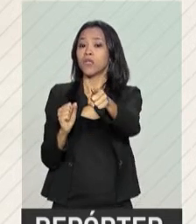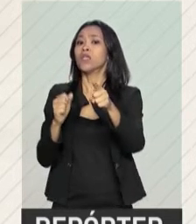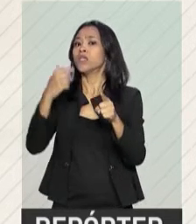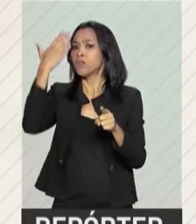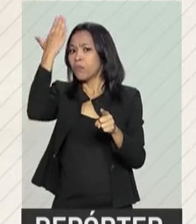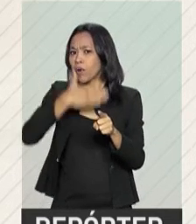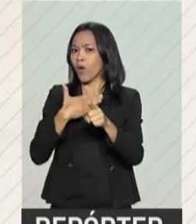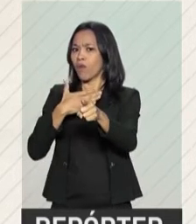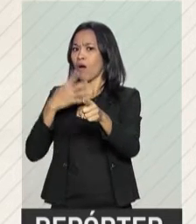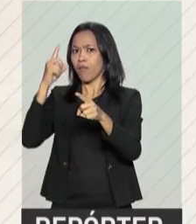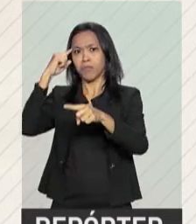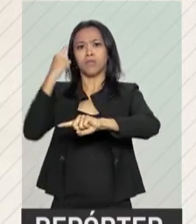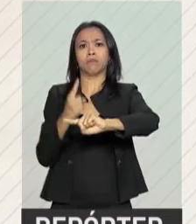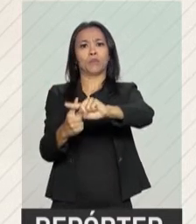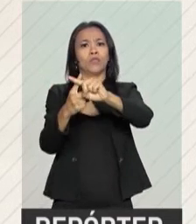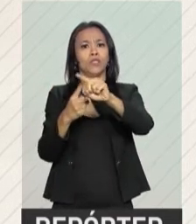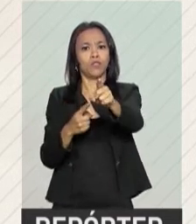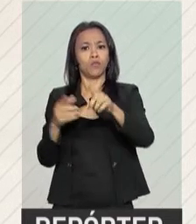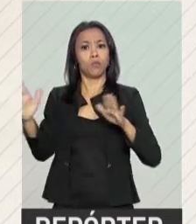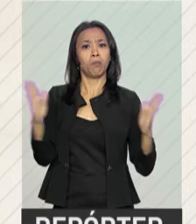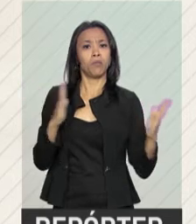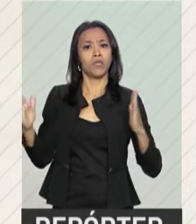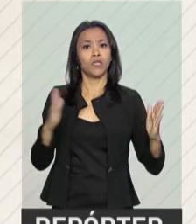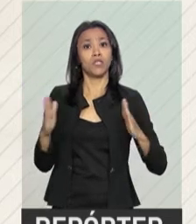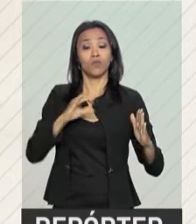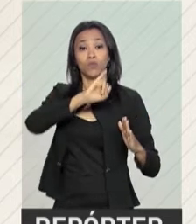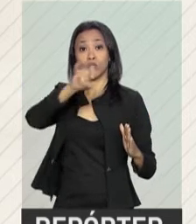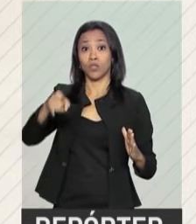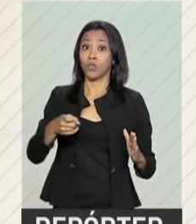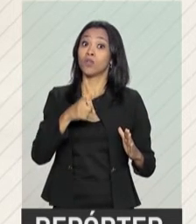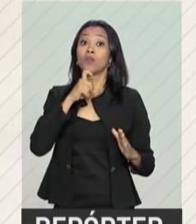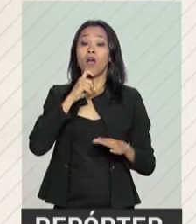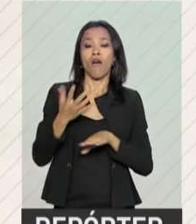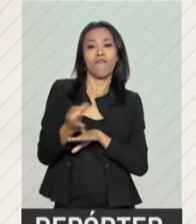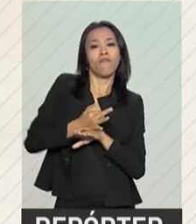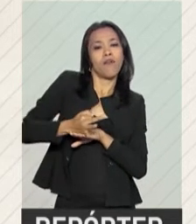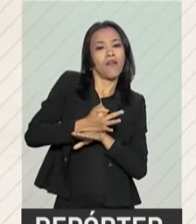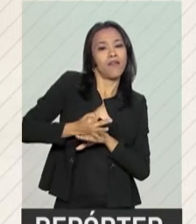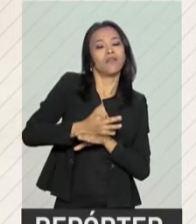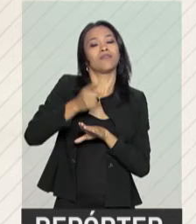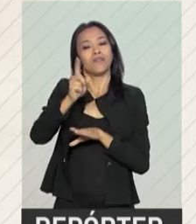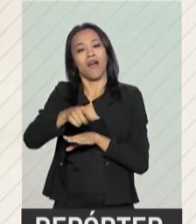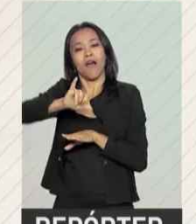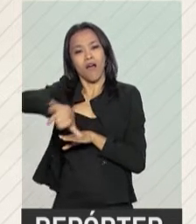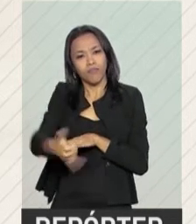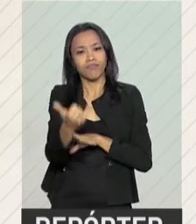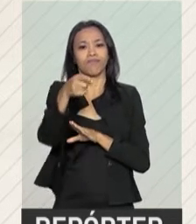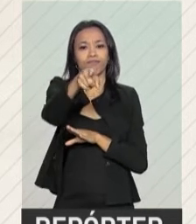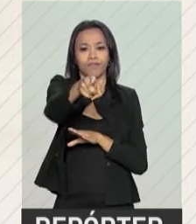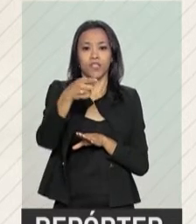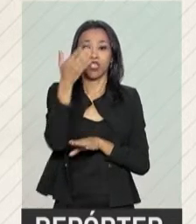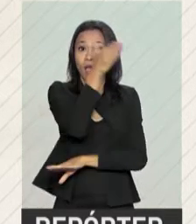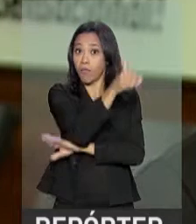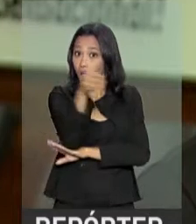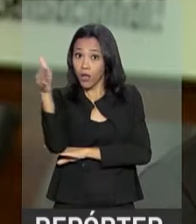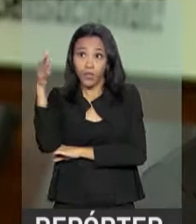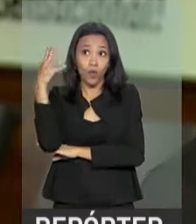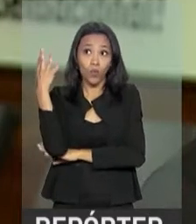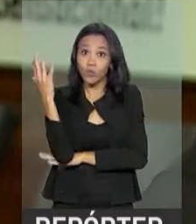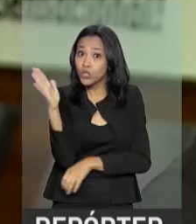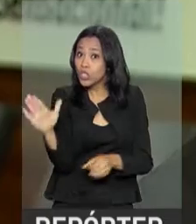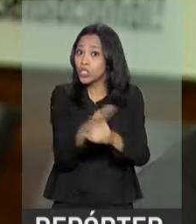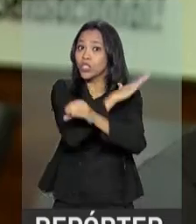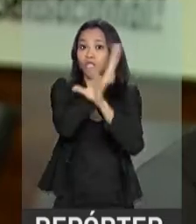otimismo para a temporada de férias escolares no mês de julho com 85% de ocupação hoteleira já preenchida com a